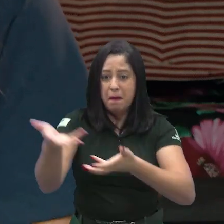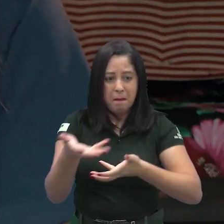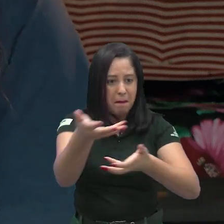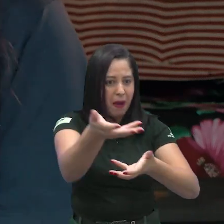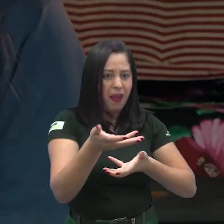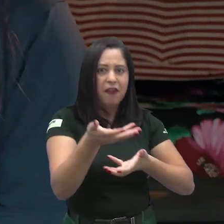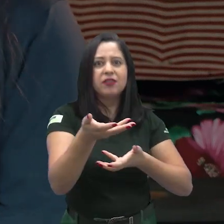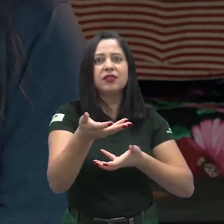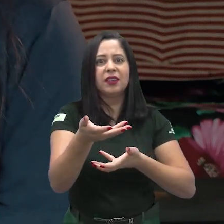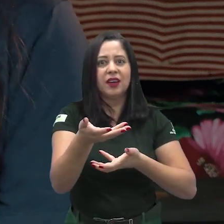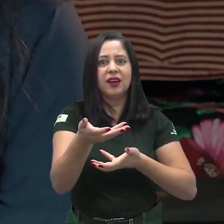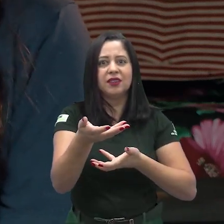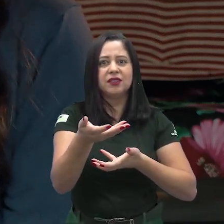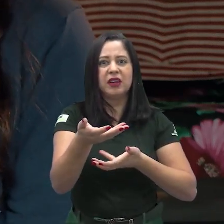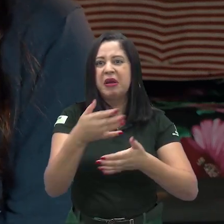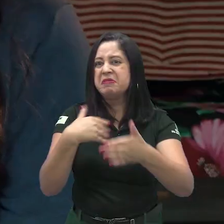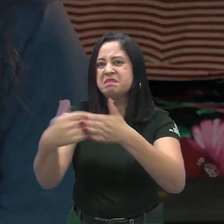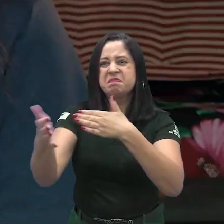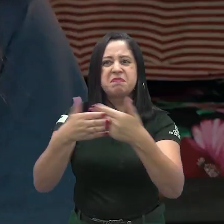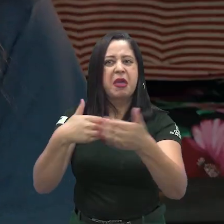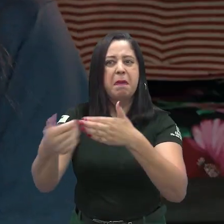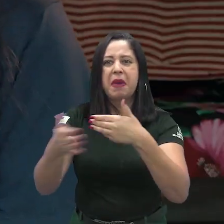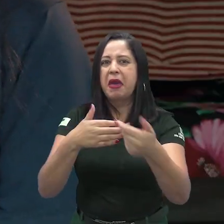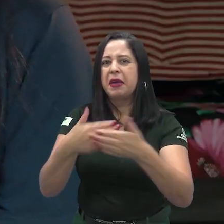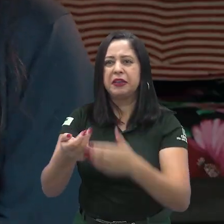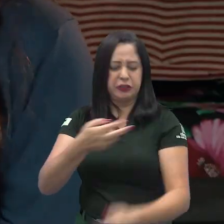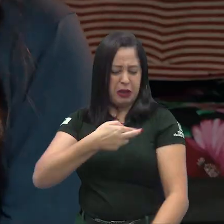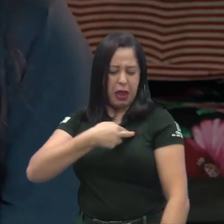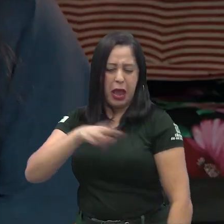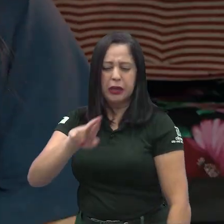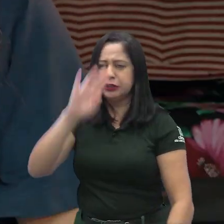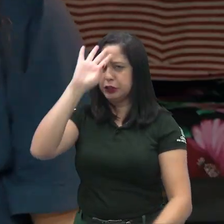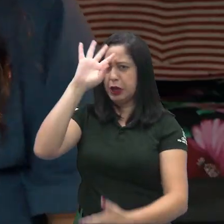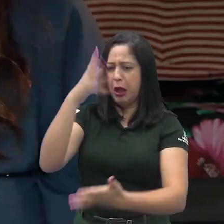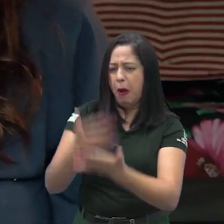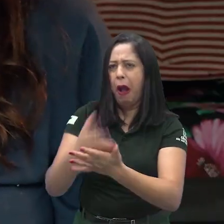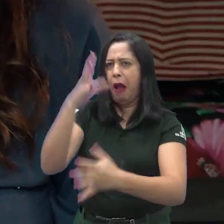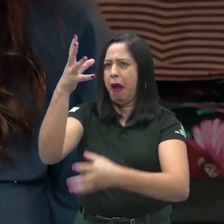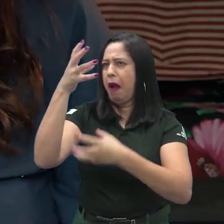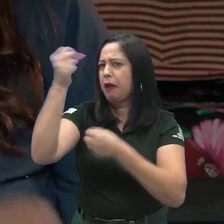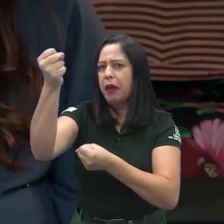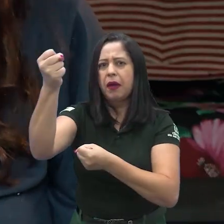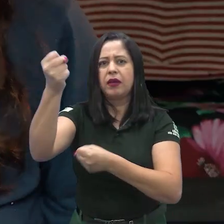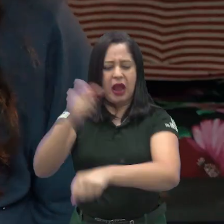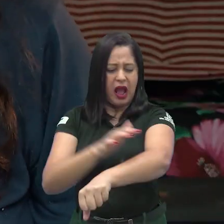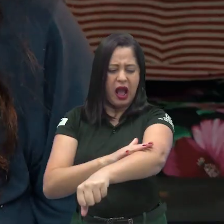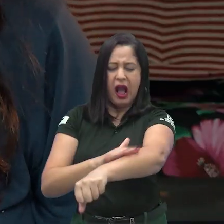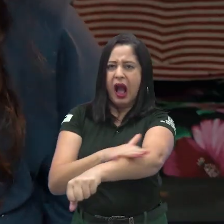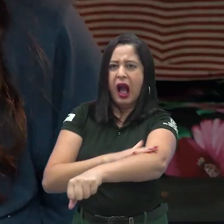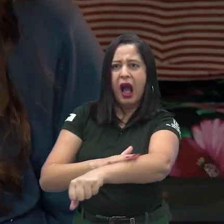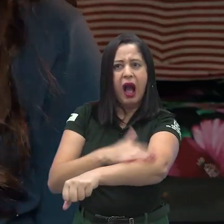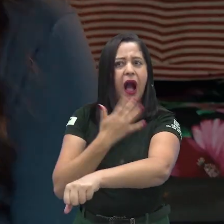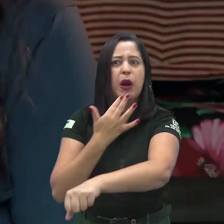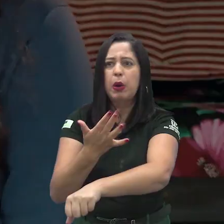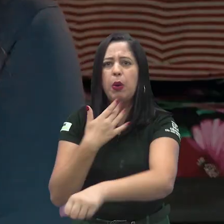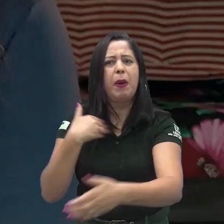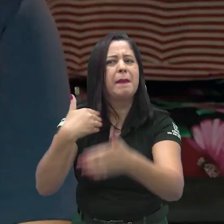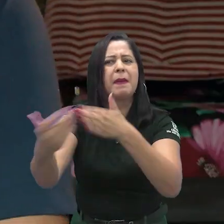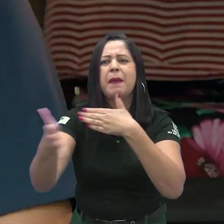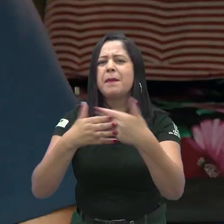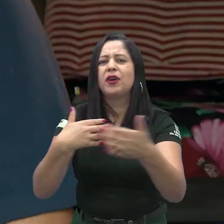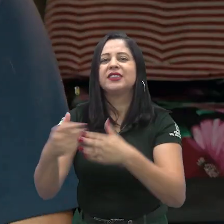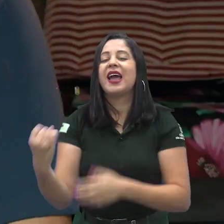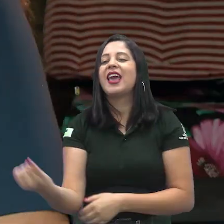assim do mesmo jeito, tá? Não importando o seu credo, não importando sua cor, não importando, importante é que